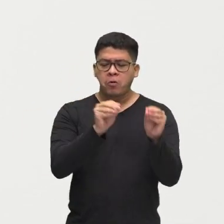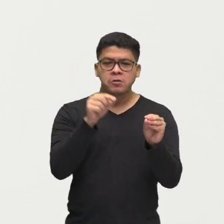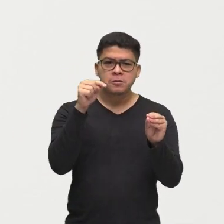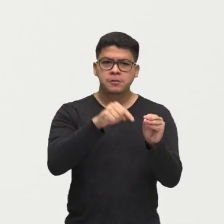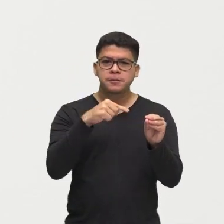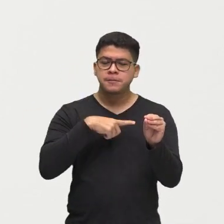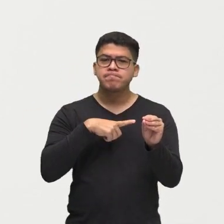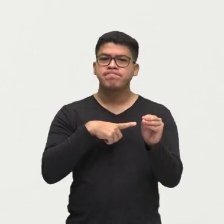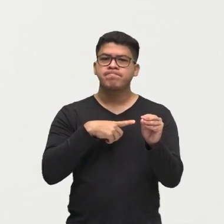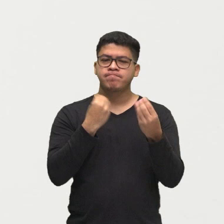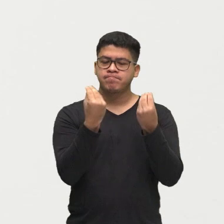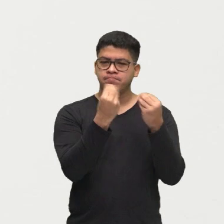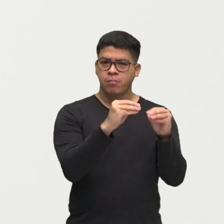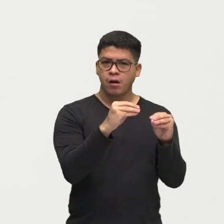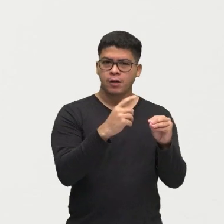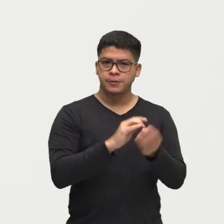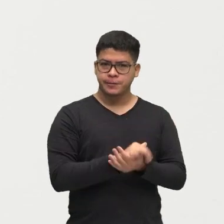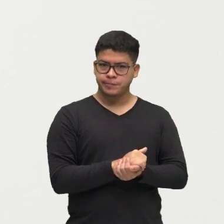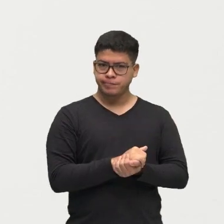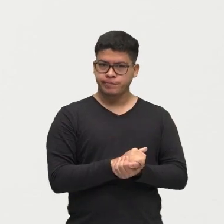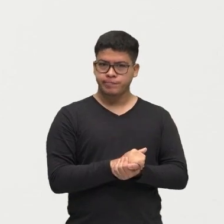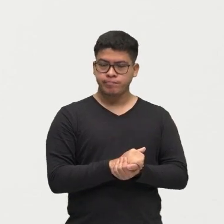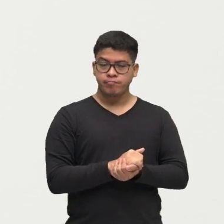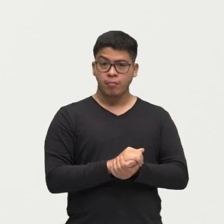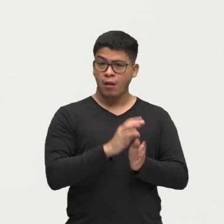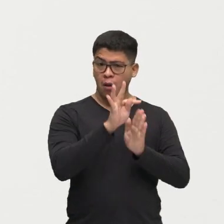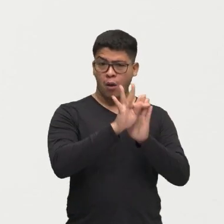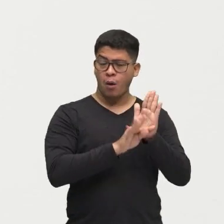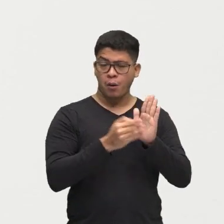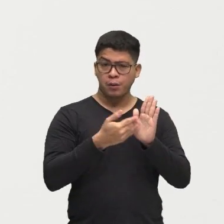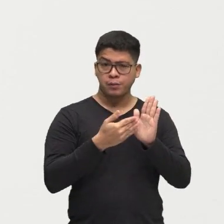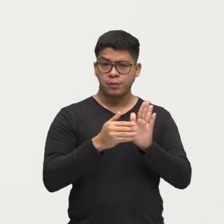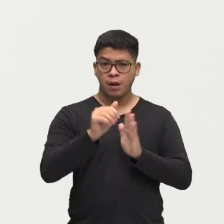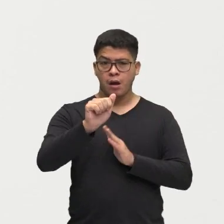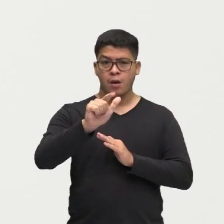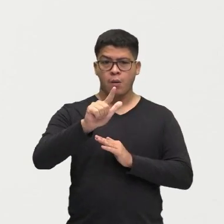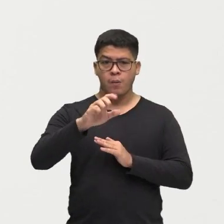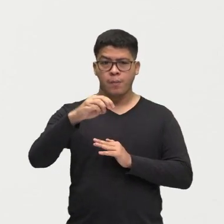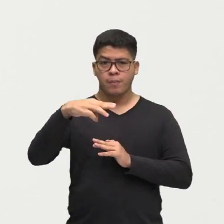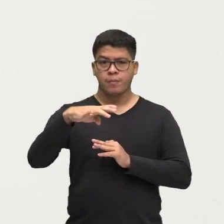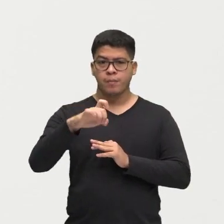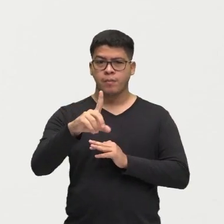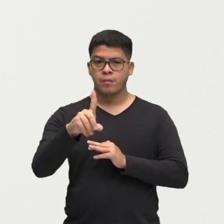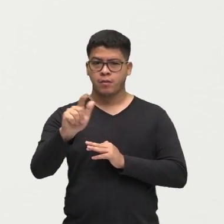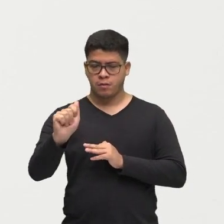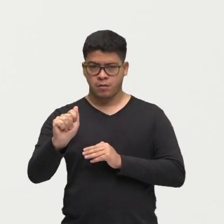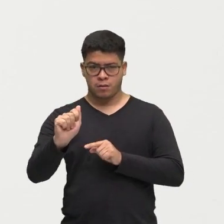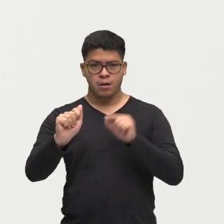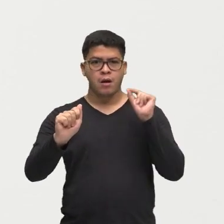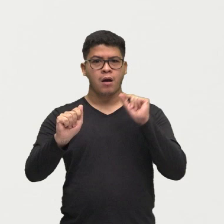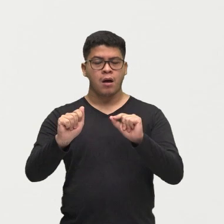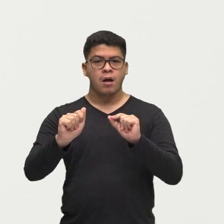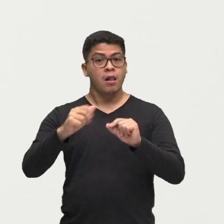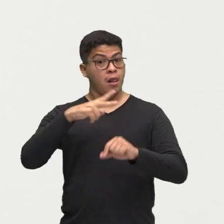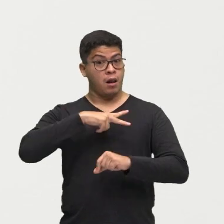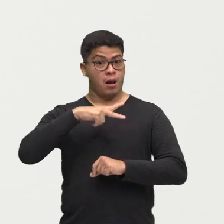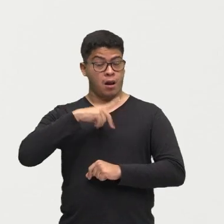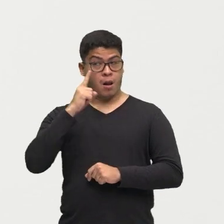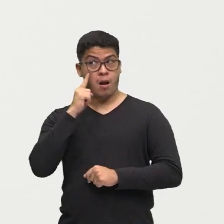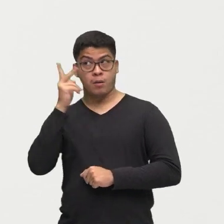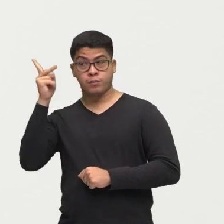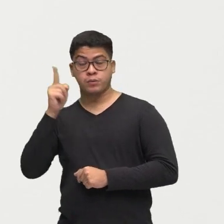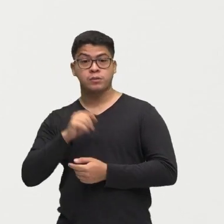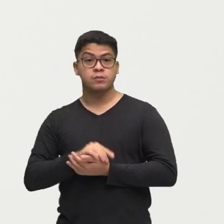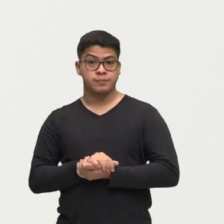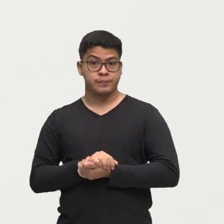resgatada. E com base no poema, olha só, Almeida Garrett é um dos principais nomes do romantismo em Portugal. No texto de